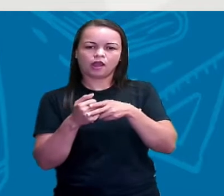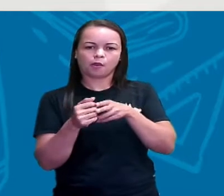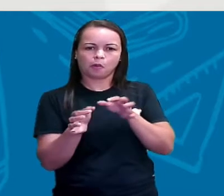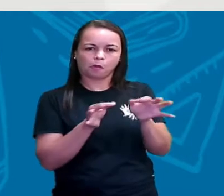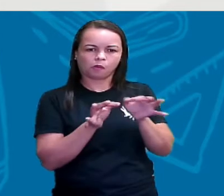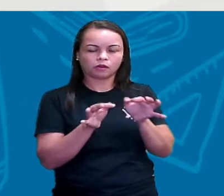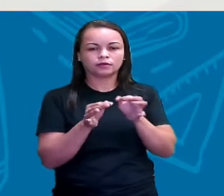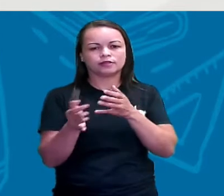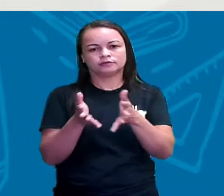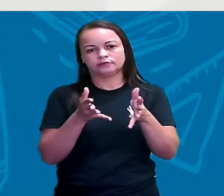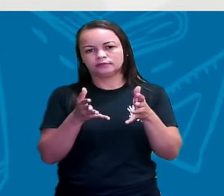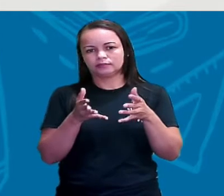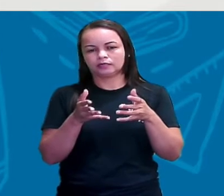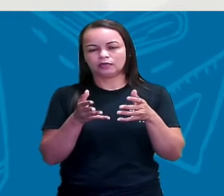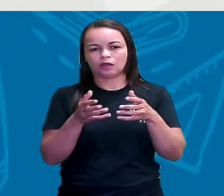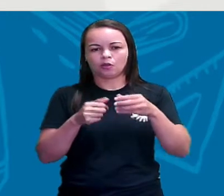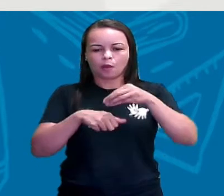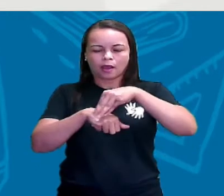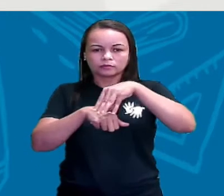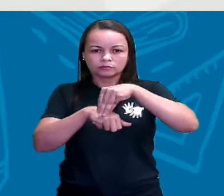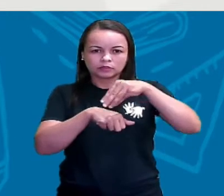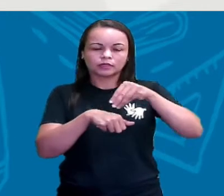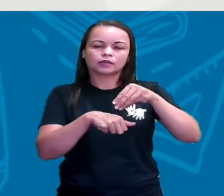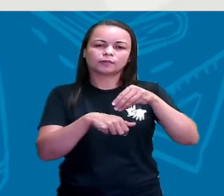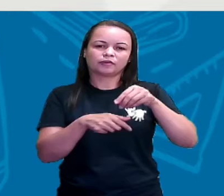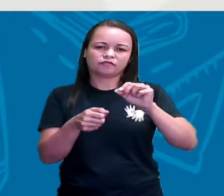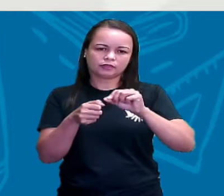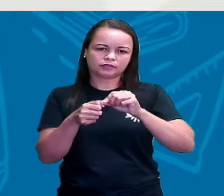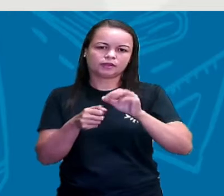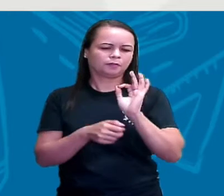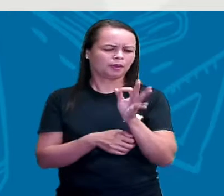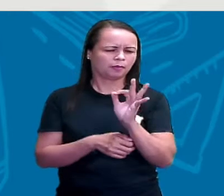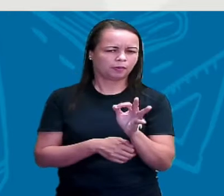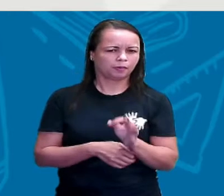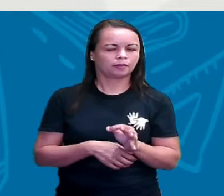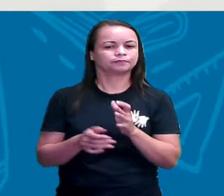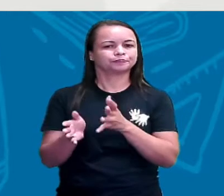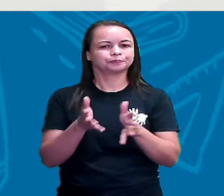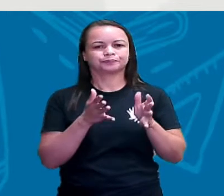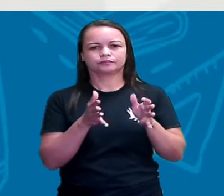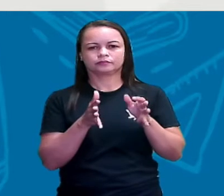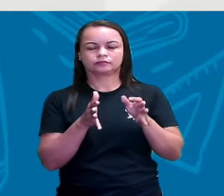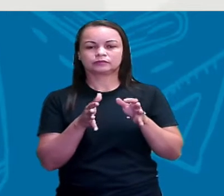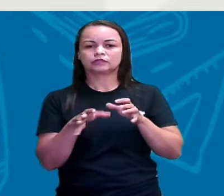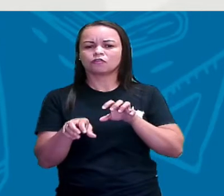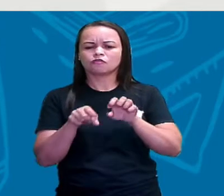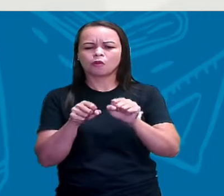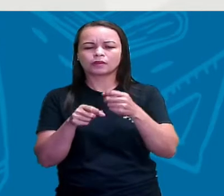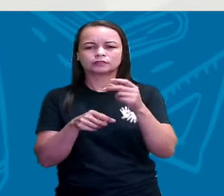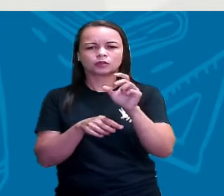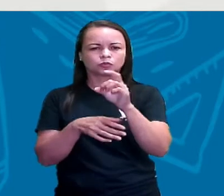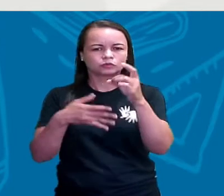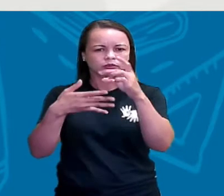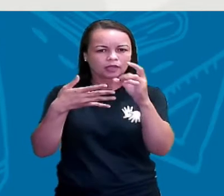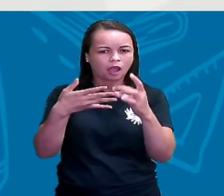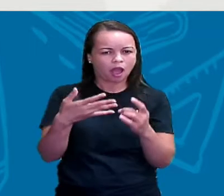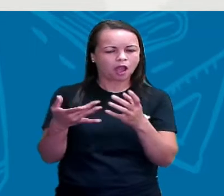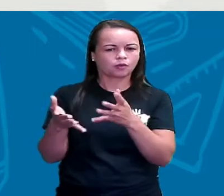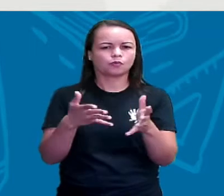só as dicas para a gente fazer sempre certinho. A formação deles é simples.